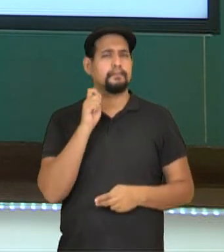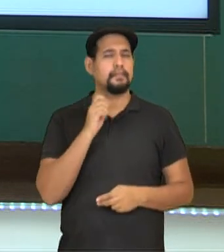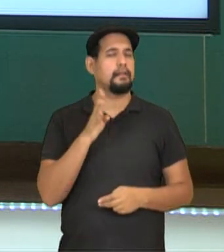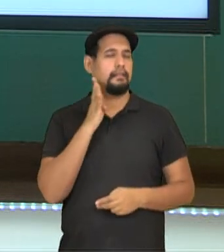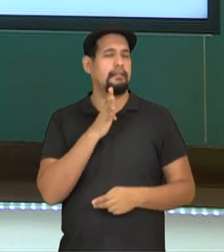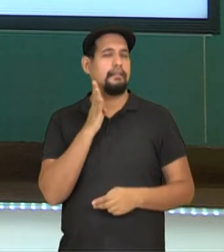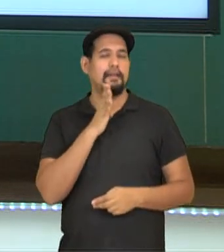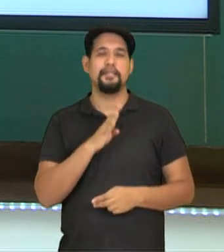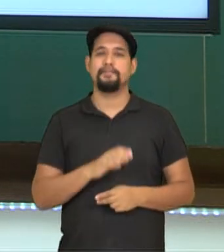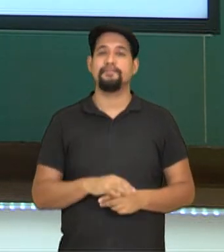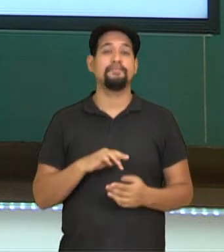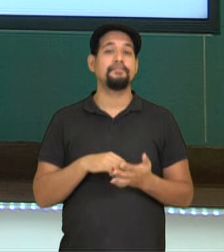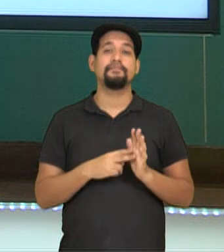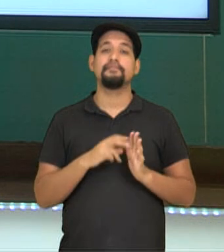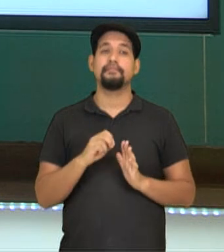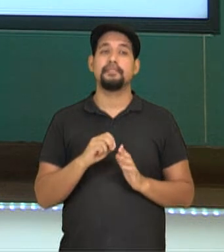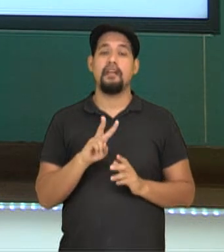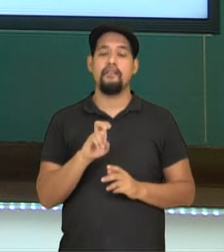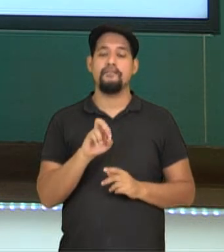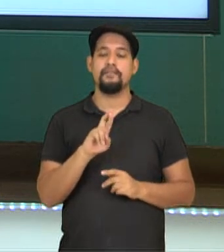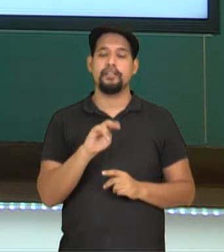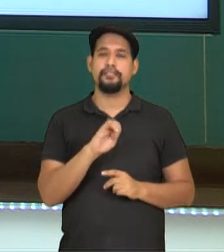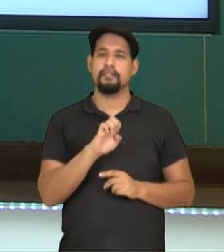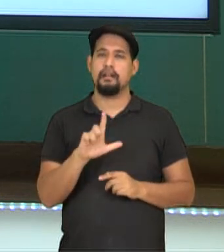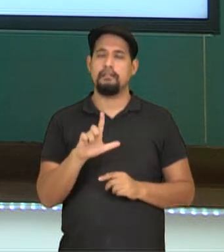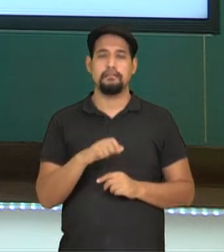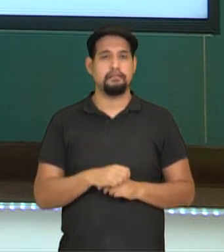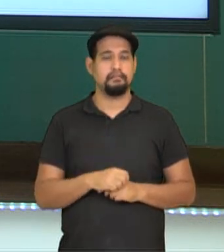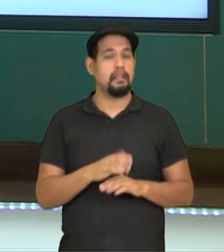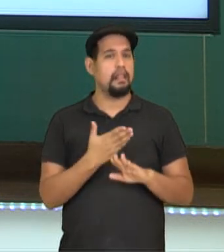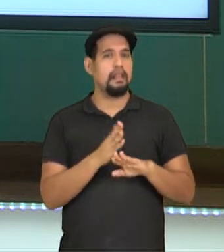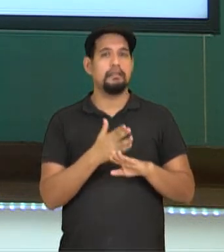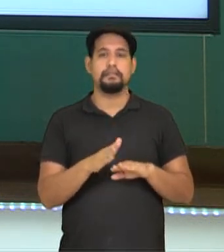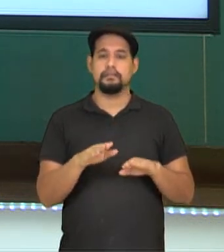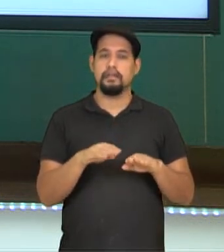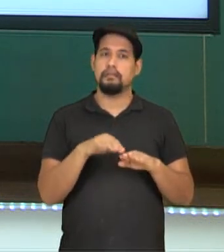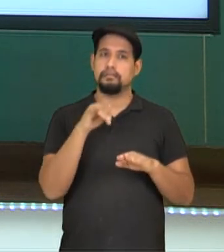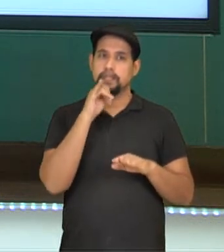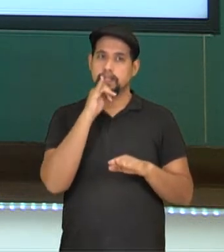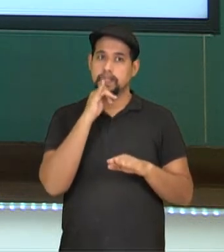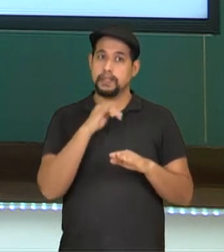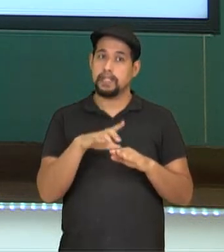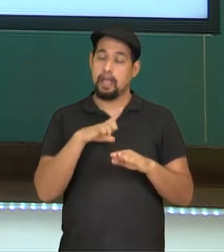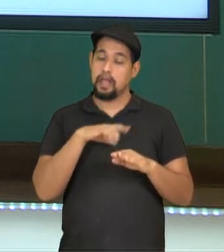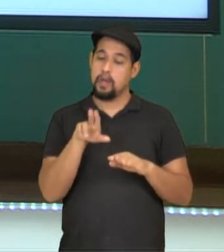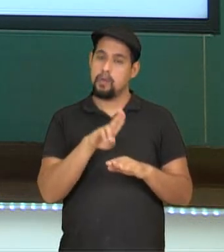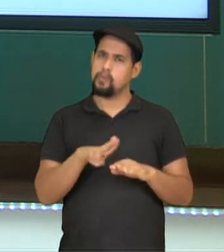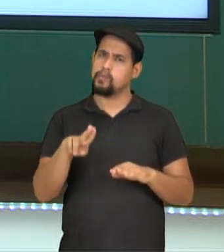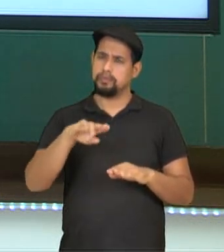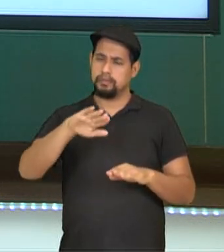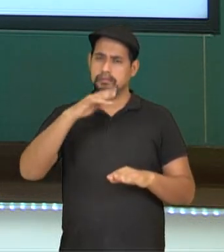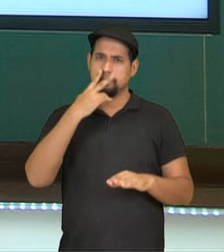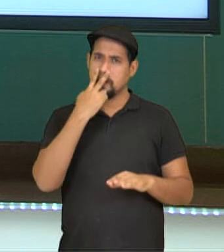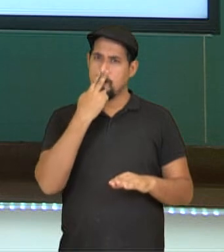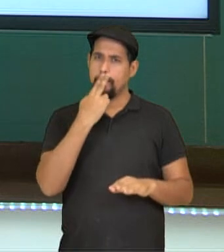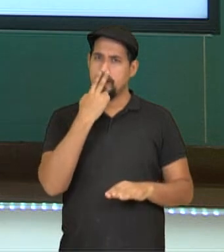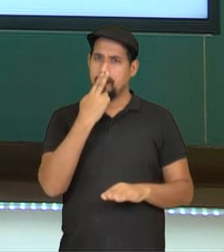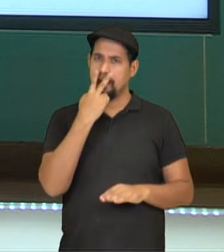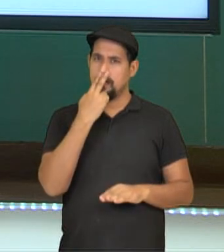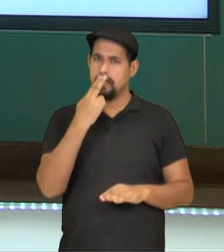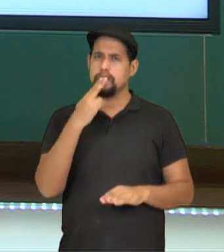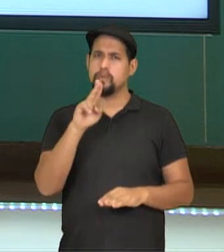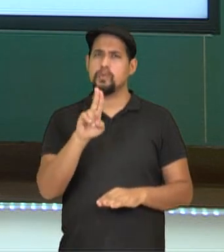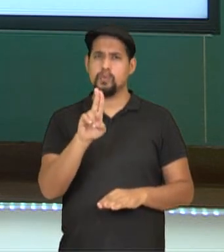legal de todas, que é a vertical. Ela é praticada numa pista variável, normalmente essa pista tem um formato de um